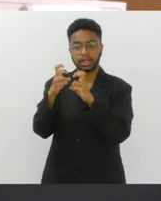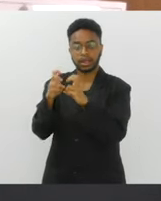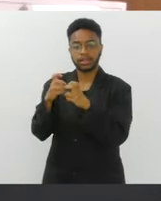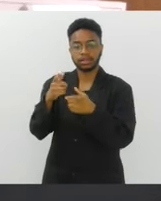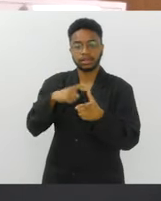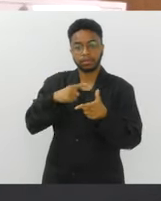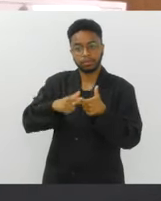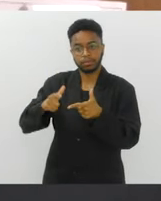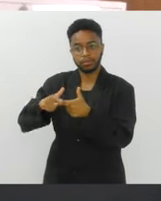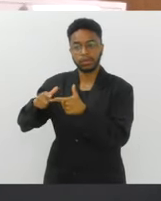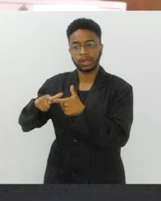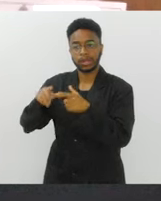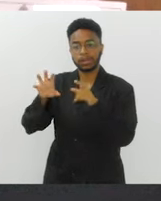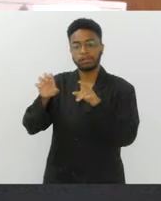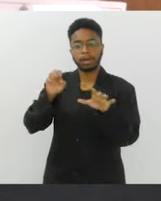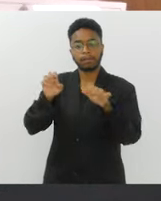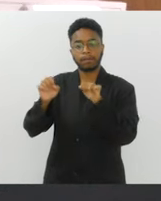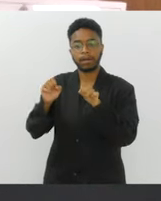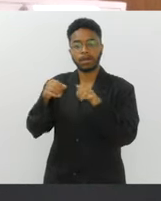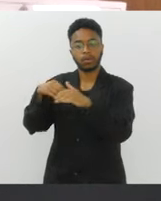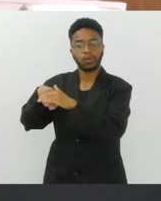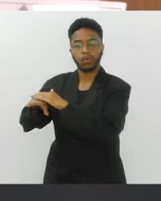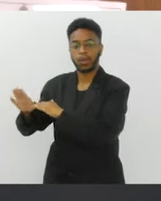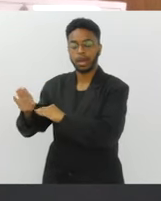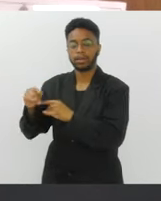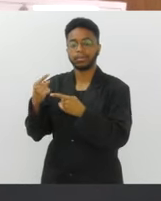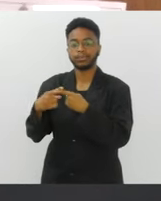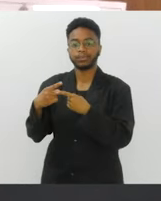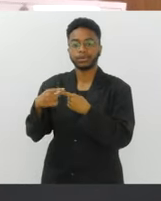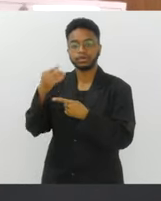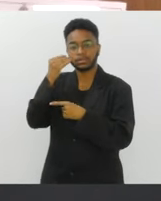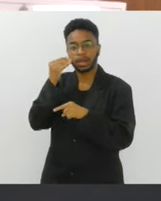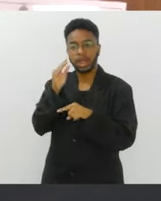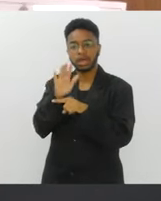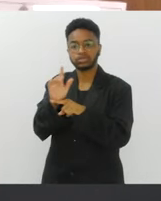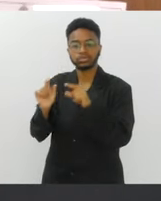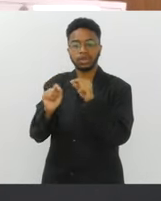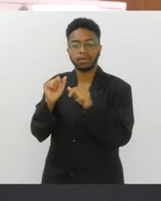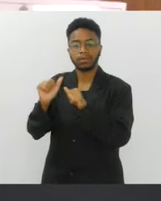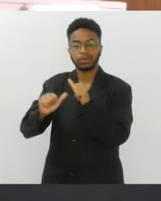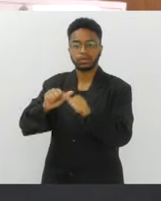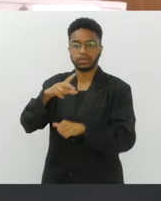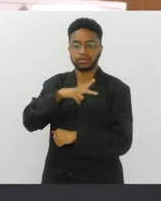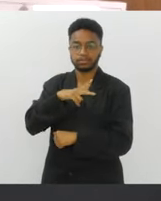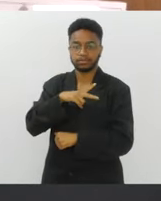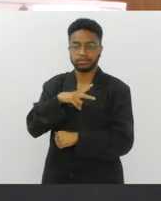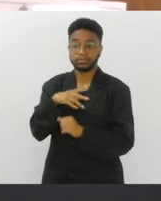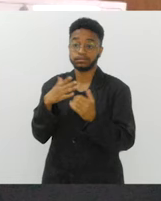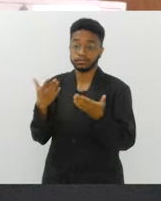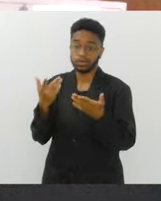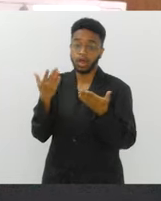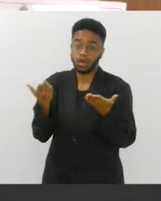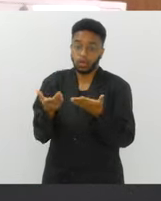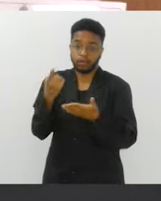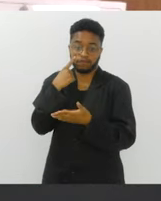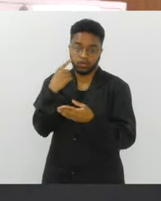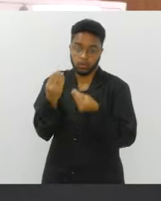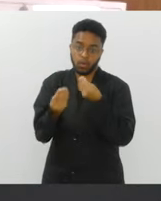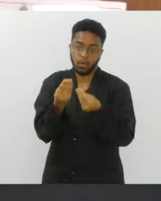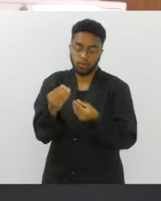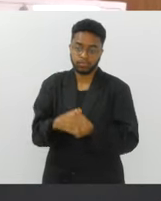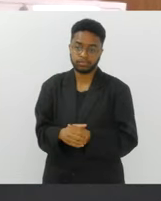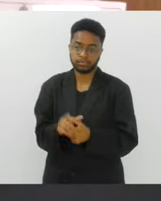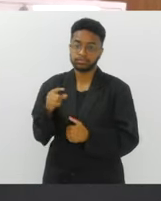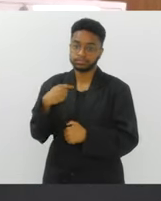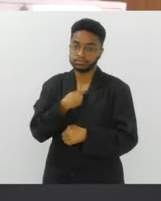fusível, queimou um farol, recolhe. Isso para ajudar a privatização e ver o que está aí. Nós